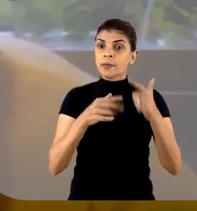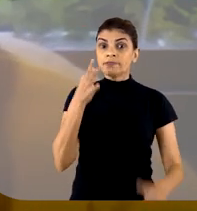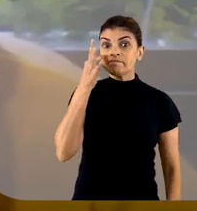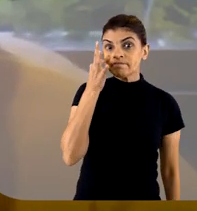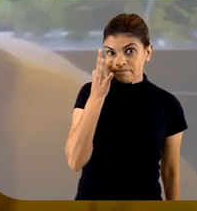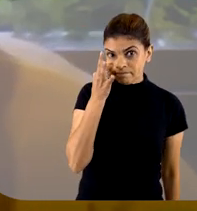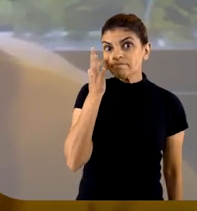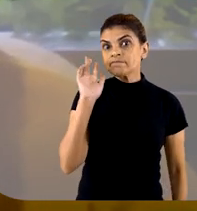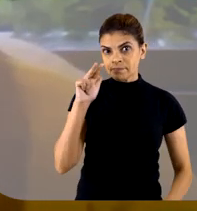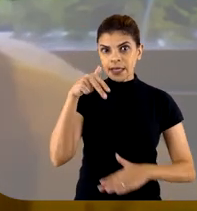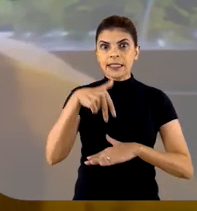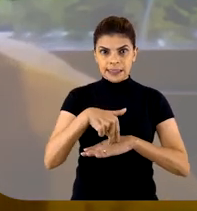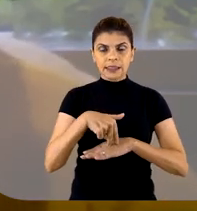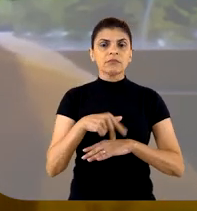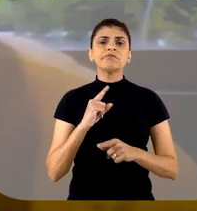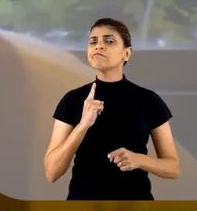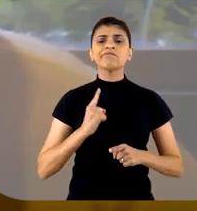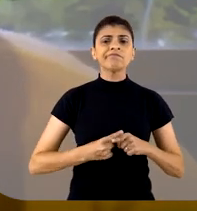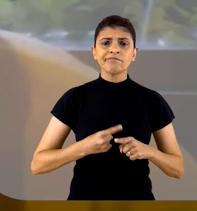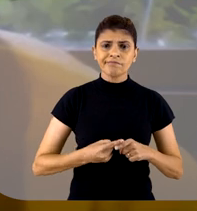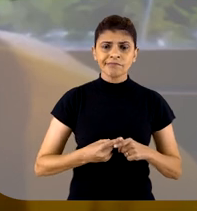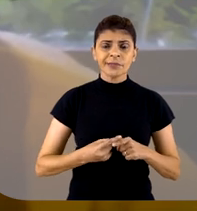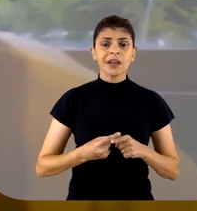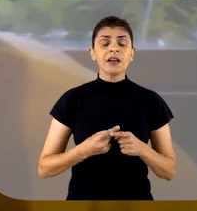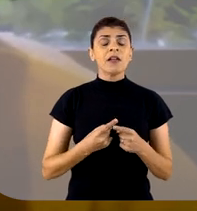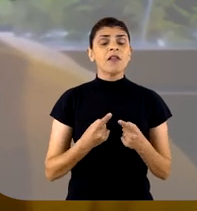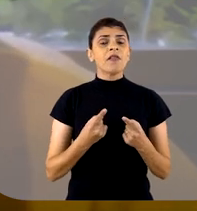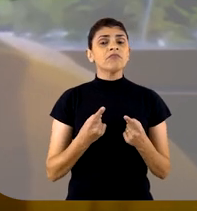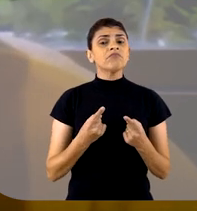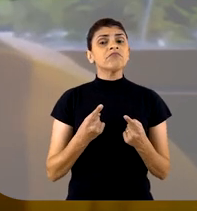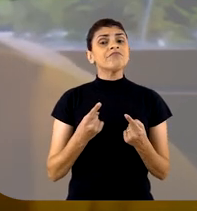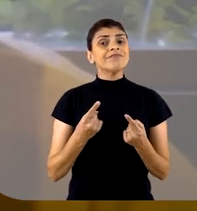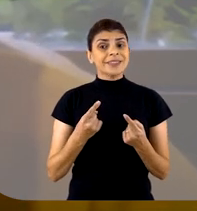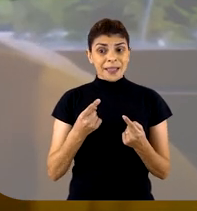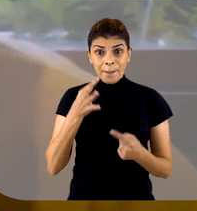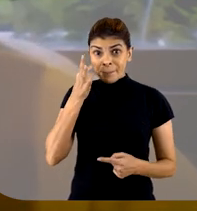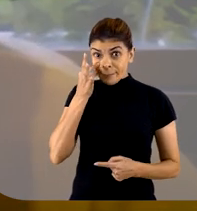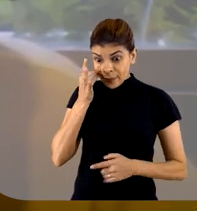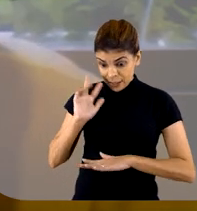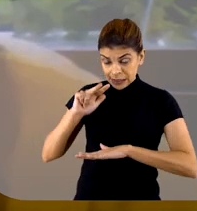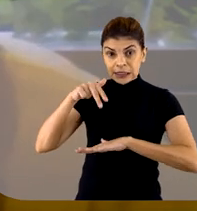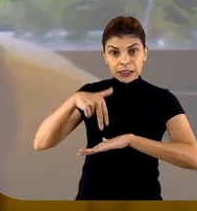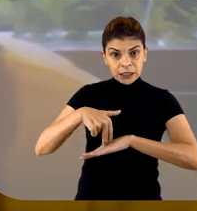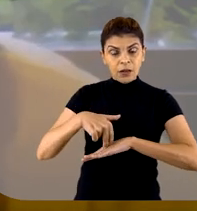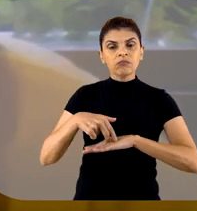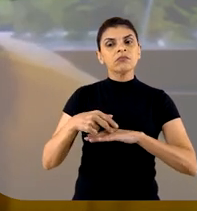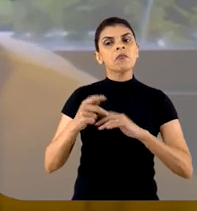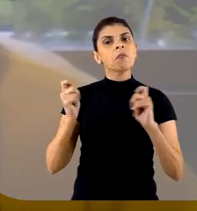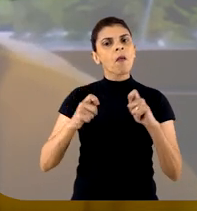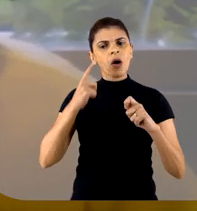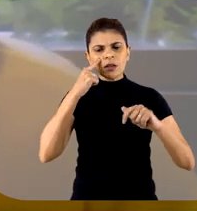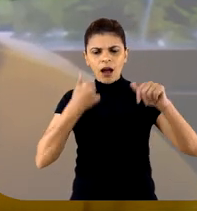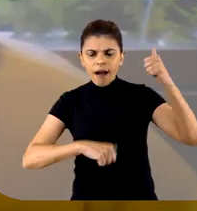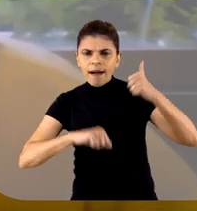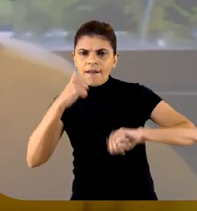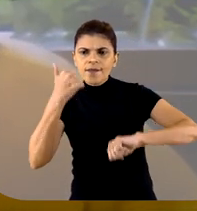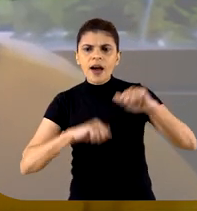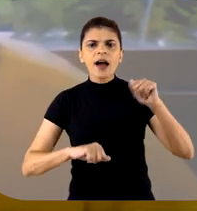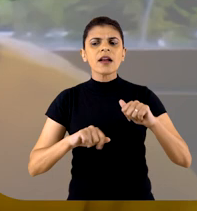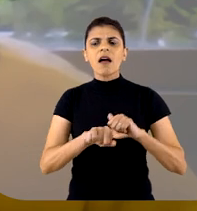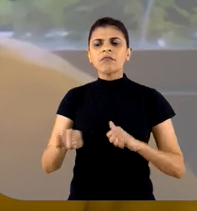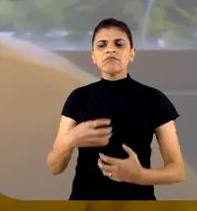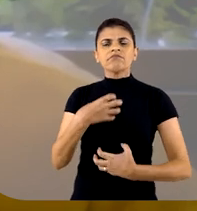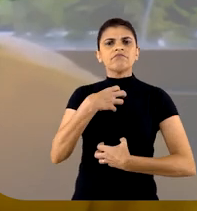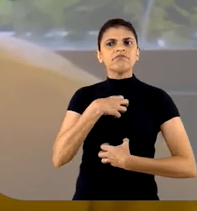o trabalho presencial. Por quê? Porque no trabalho presencial você pode